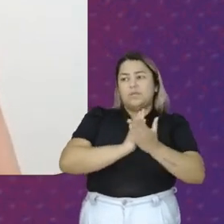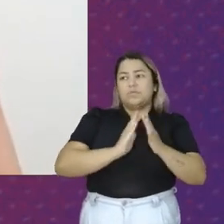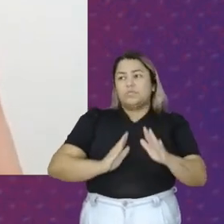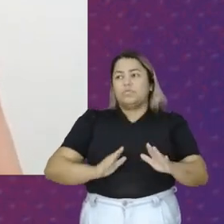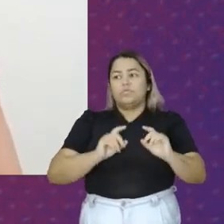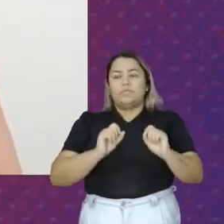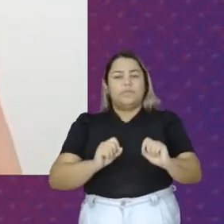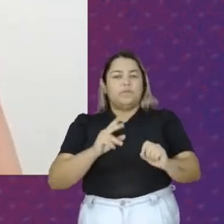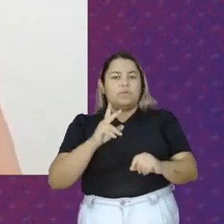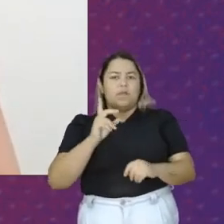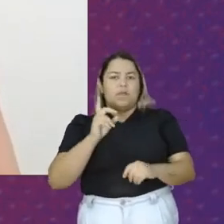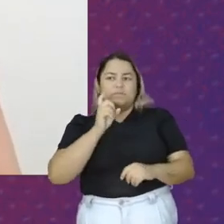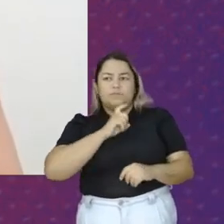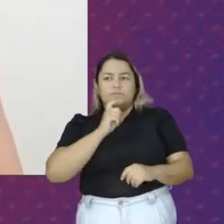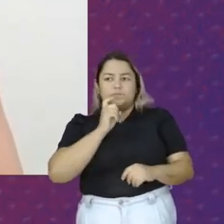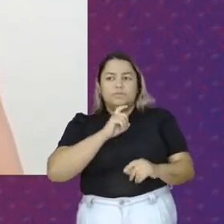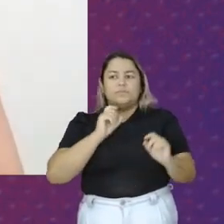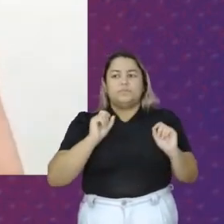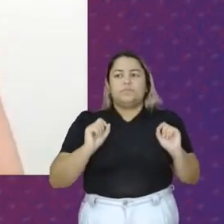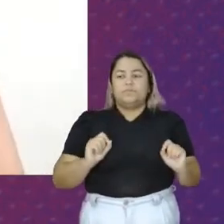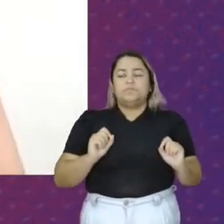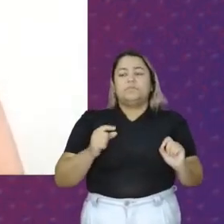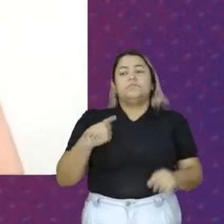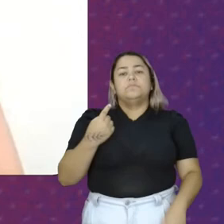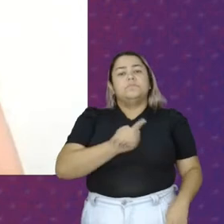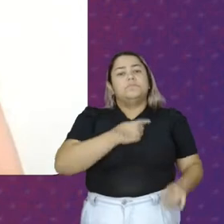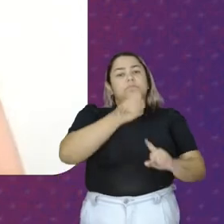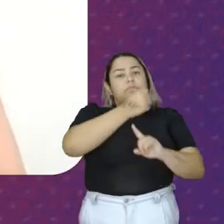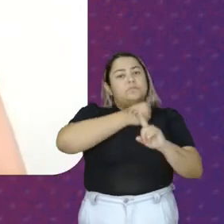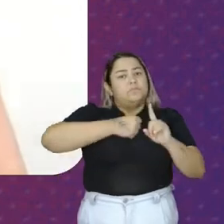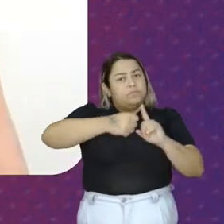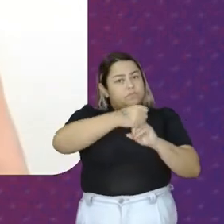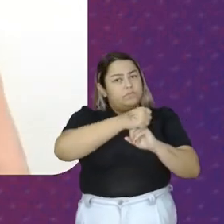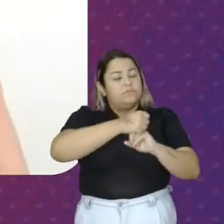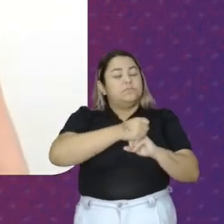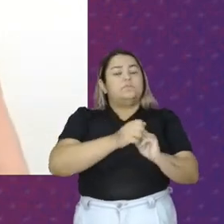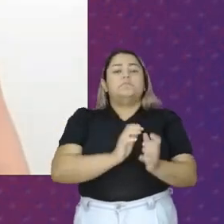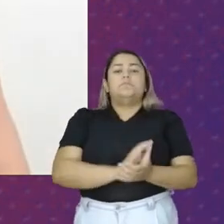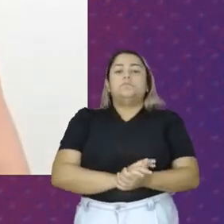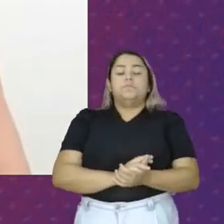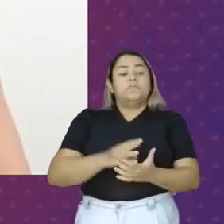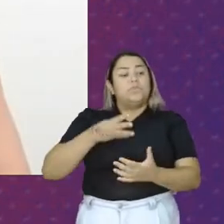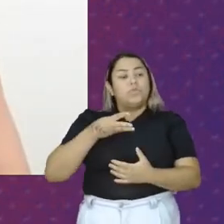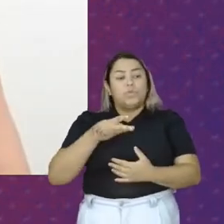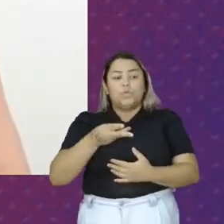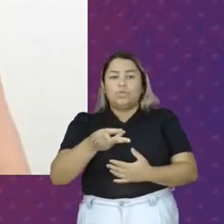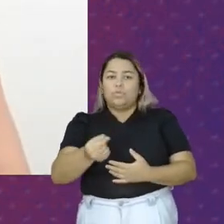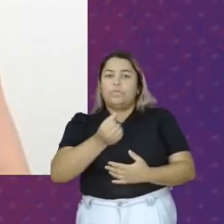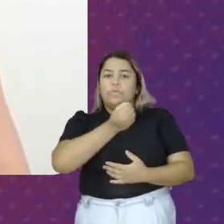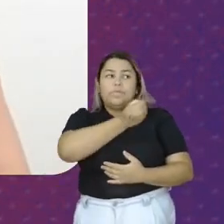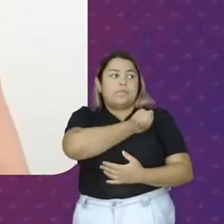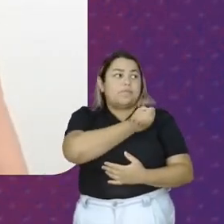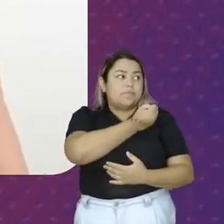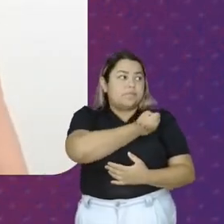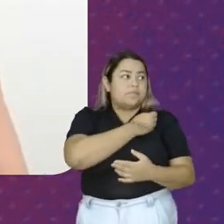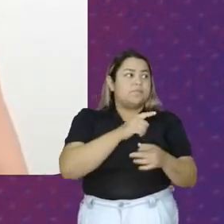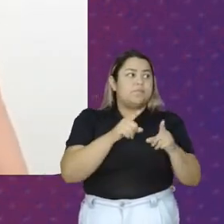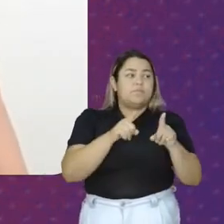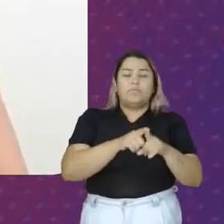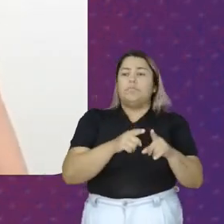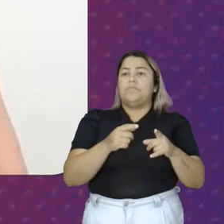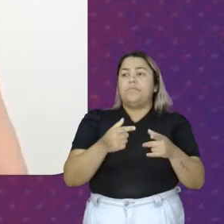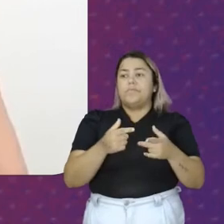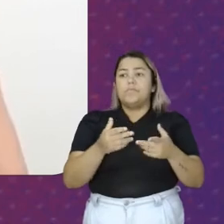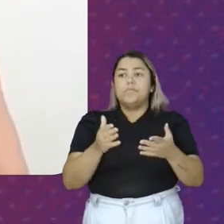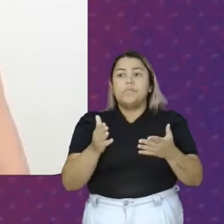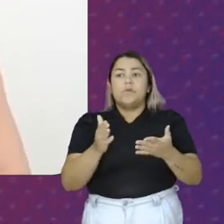os mitos. Nós temos na nossa sociedade inúmeras, né,